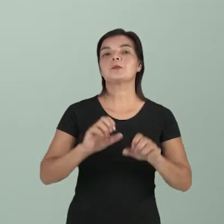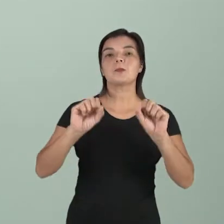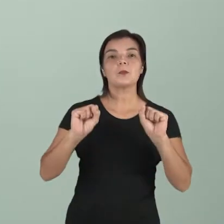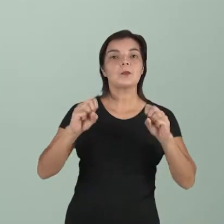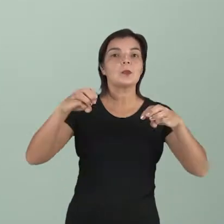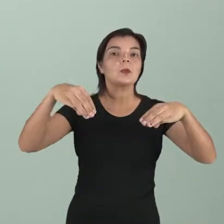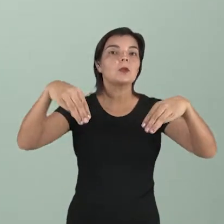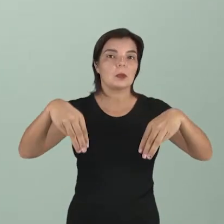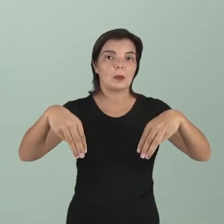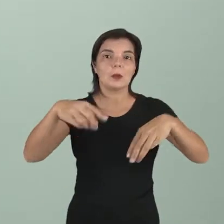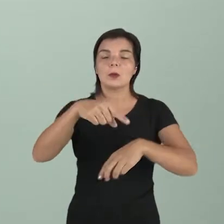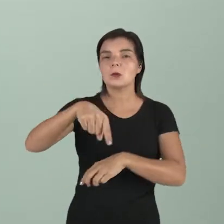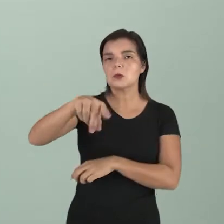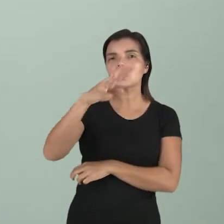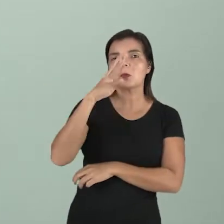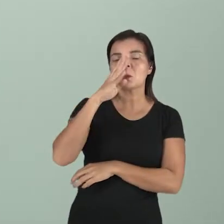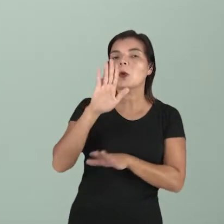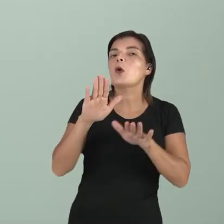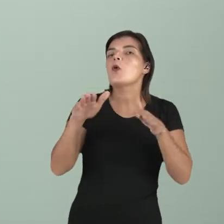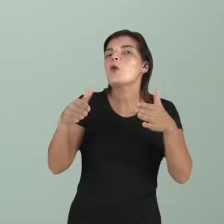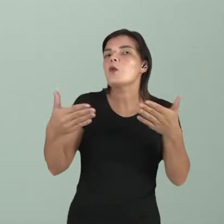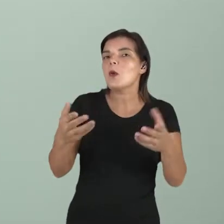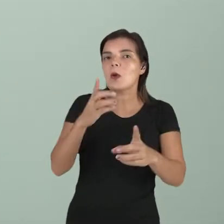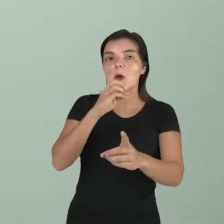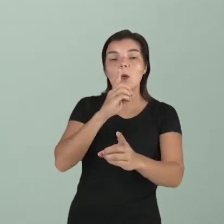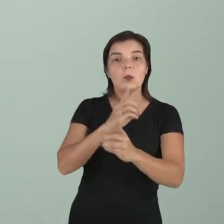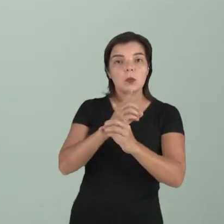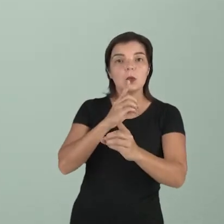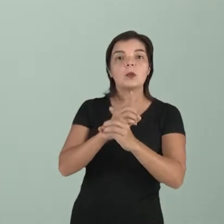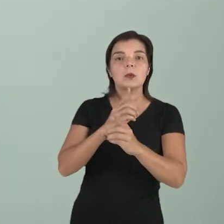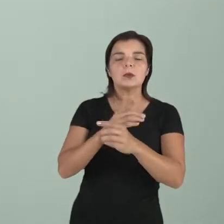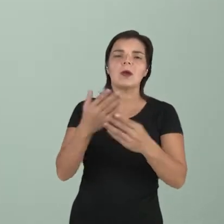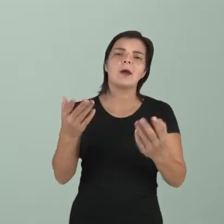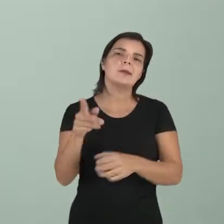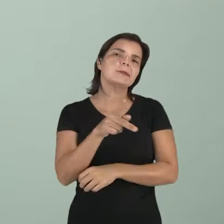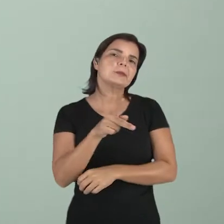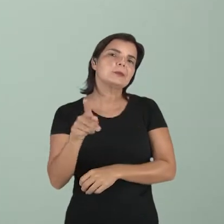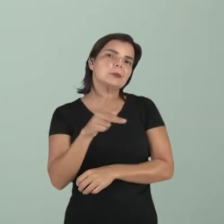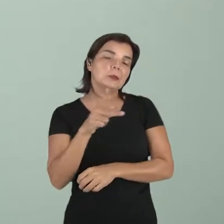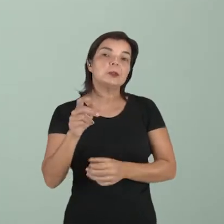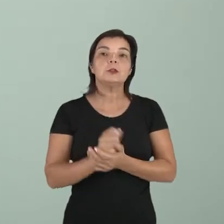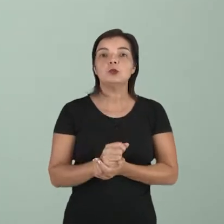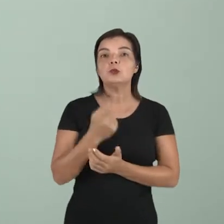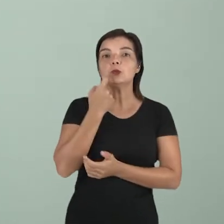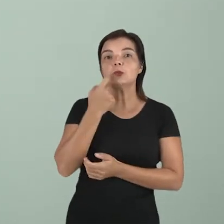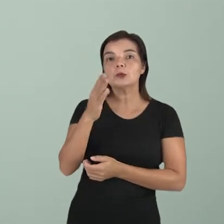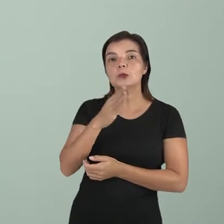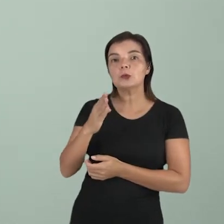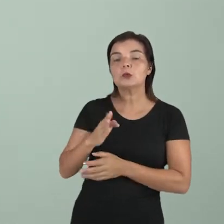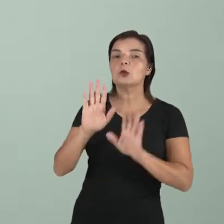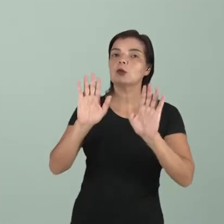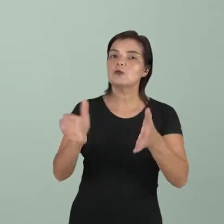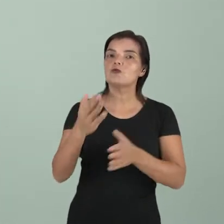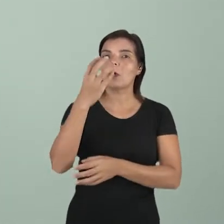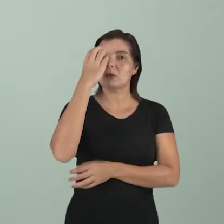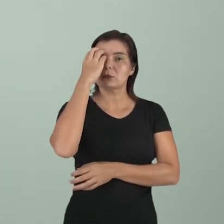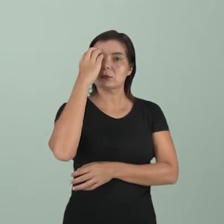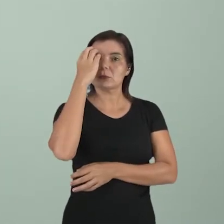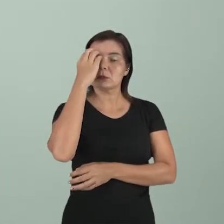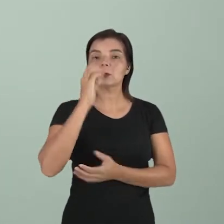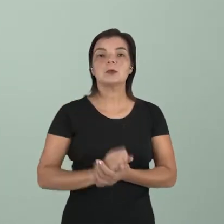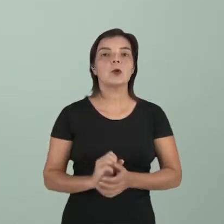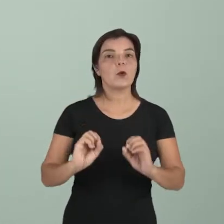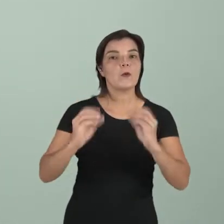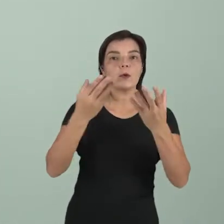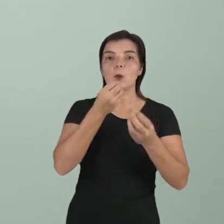diversidade, né, de culturas, de modos de viver diferente. Mas como assim, professora? Por